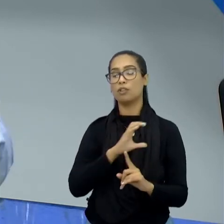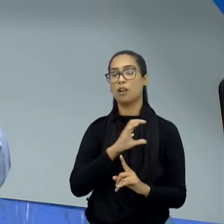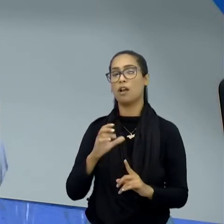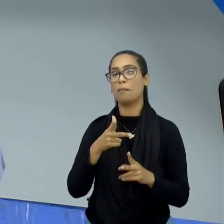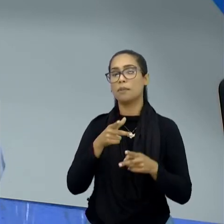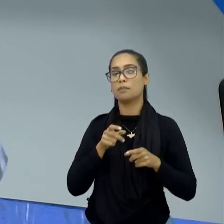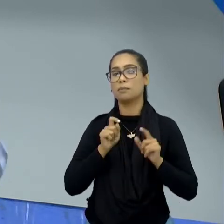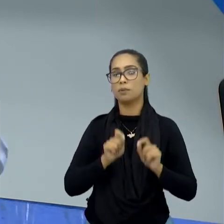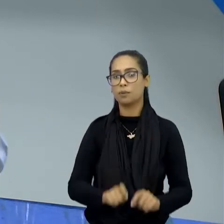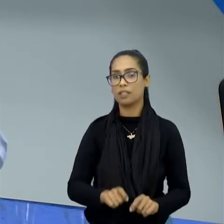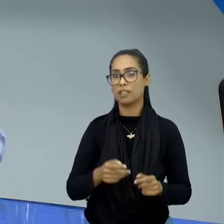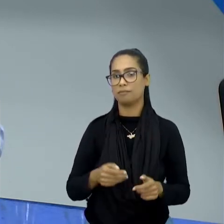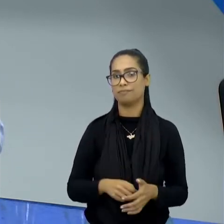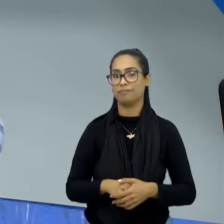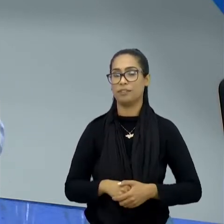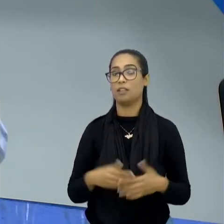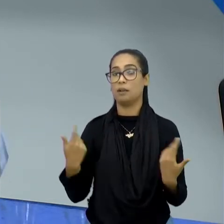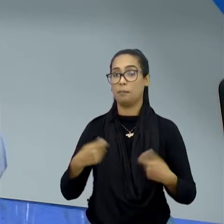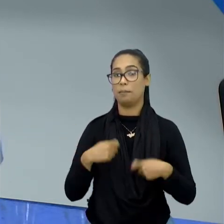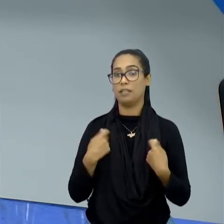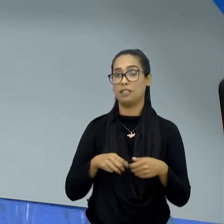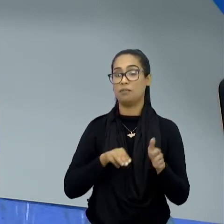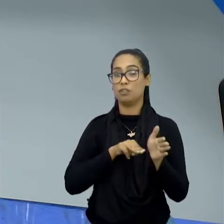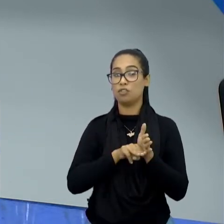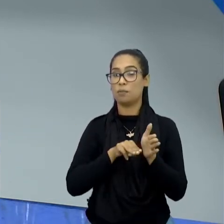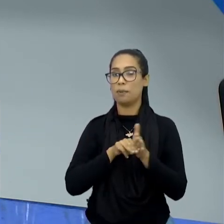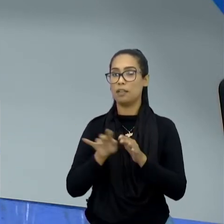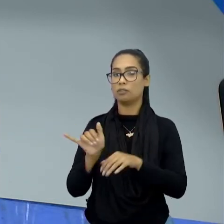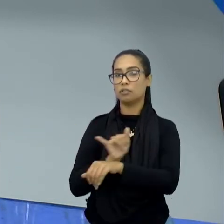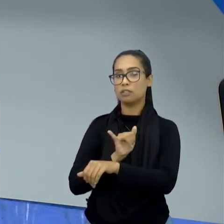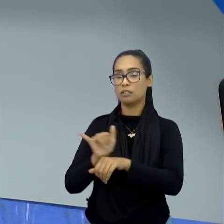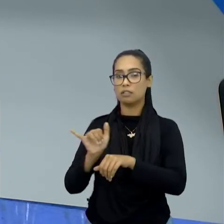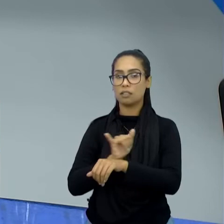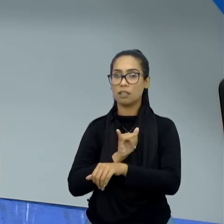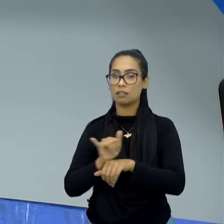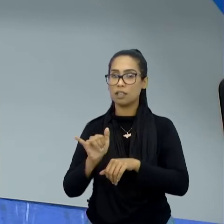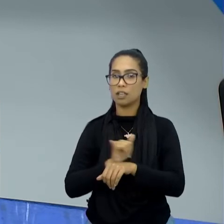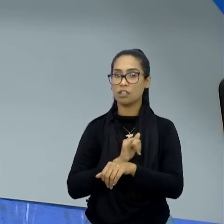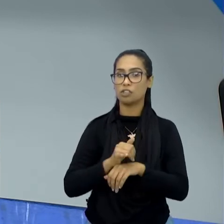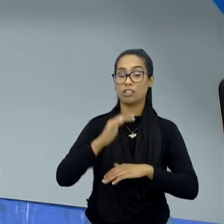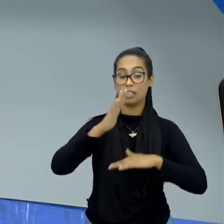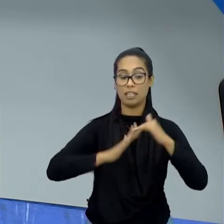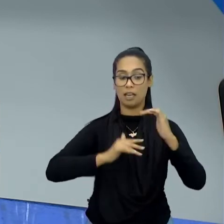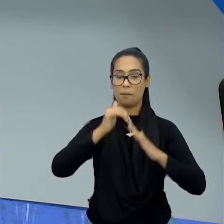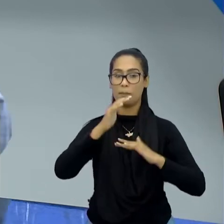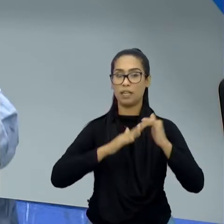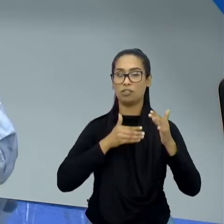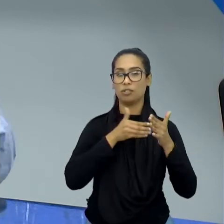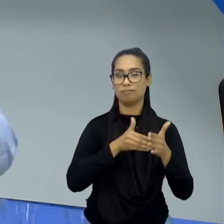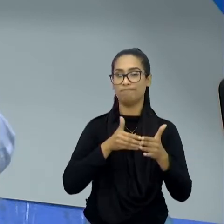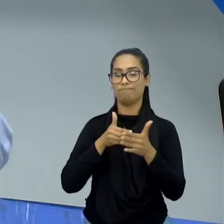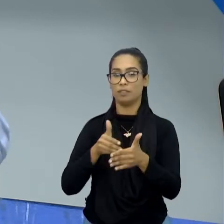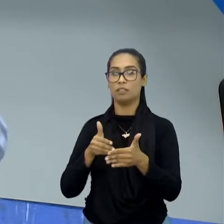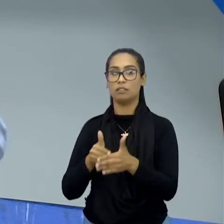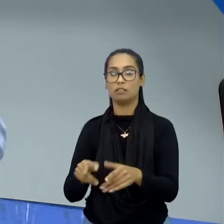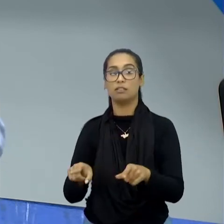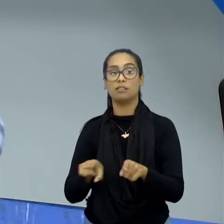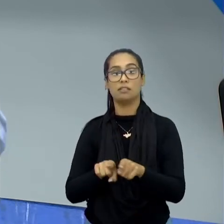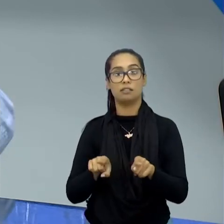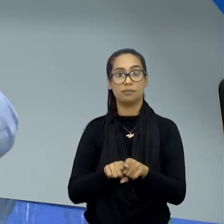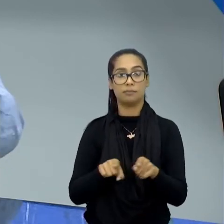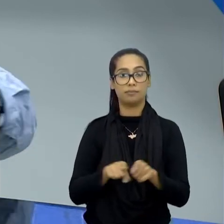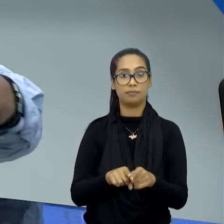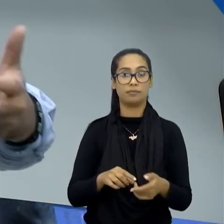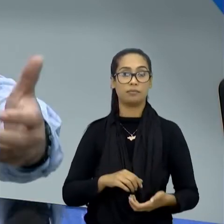tomasse algumas medidas, rompendo com determinadas práticas e trazendo